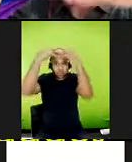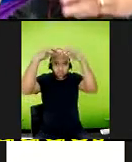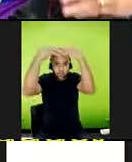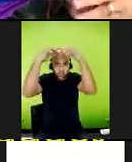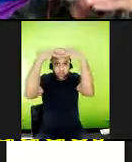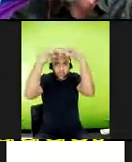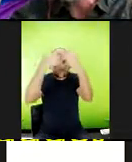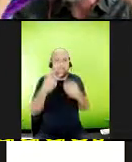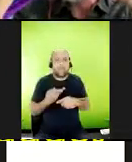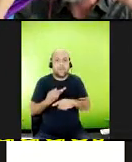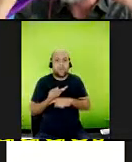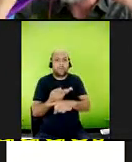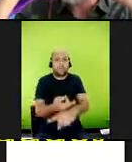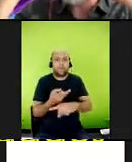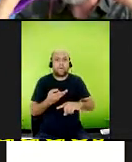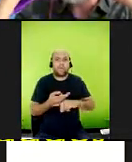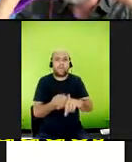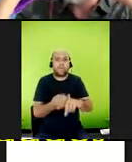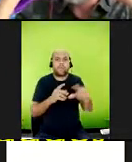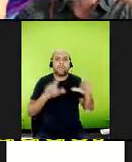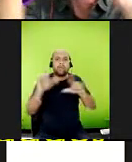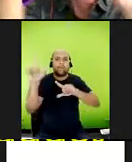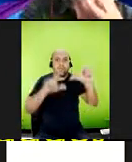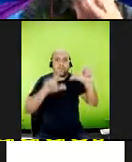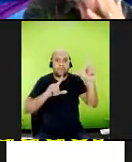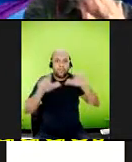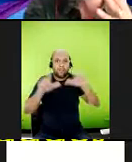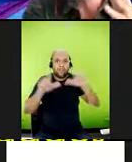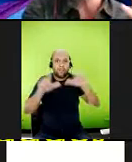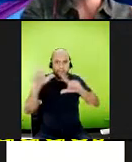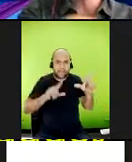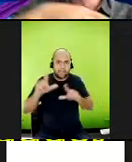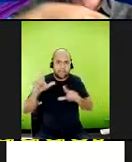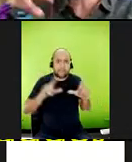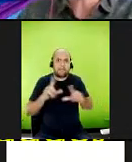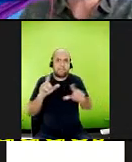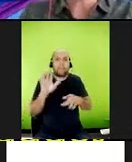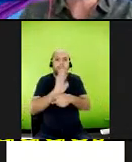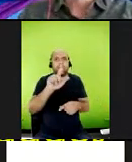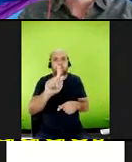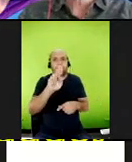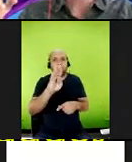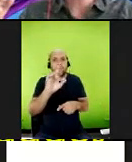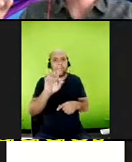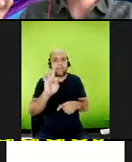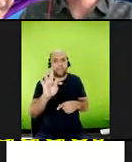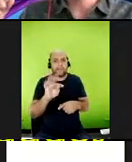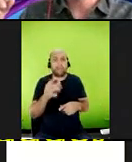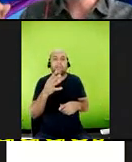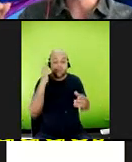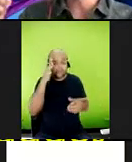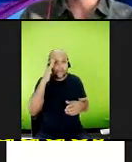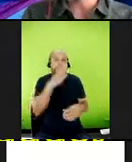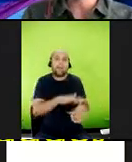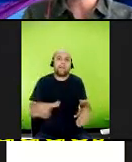Netflix filmes LGBT para entender esse universo entender a criança trans entender Qual é a questão da